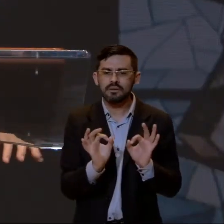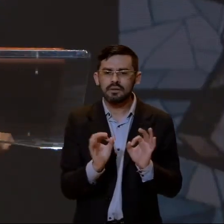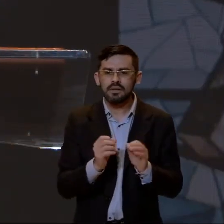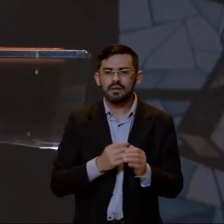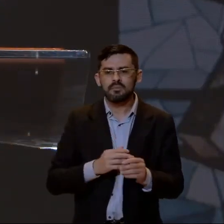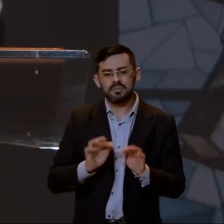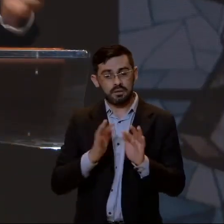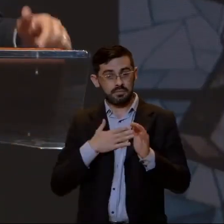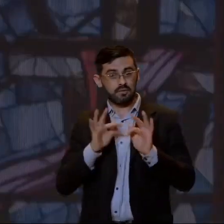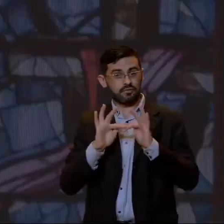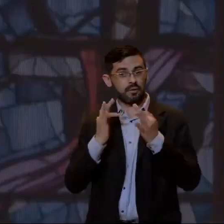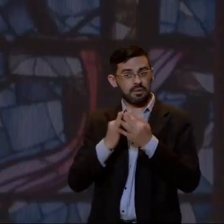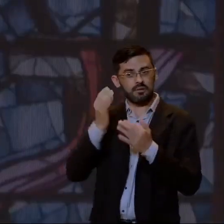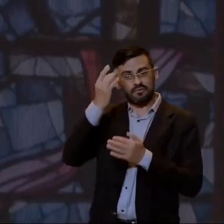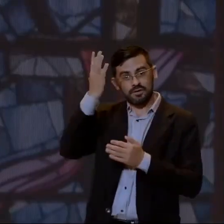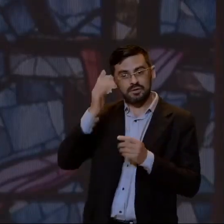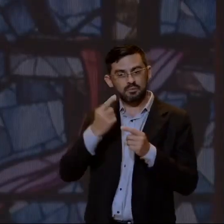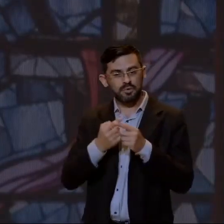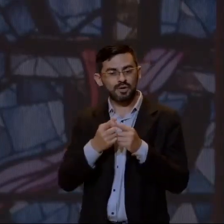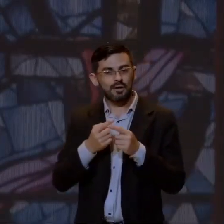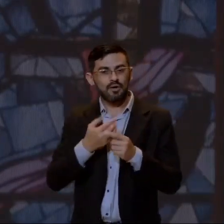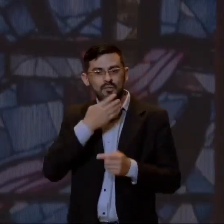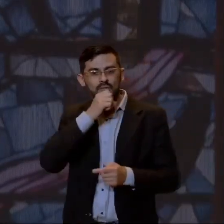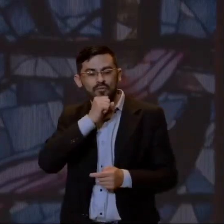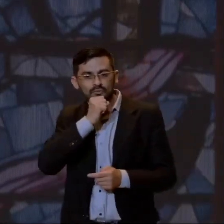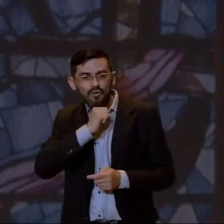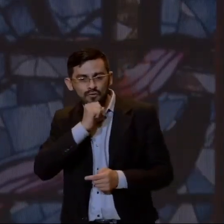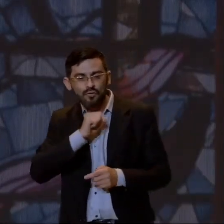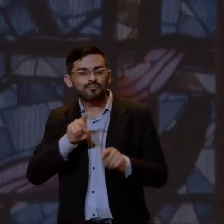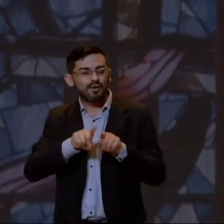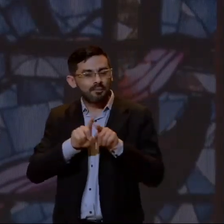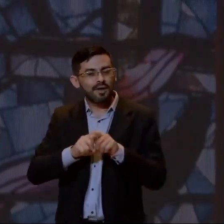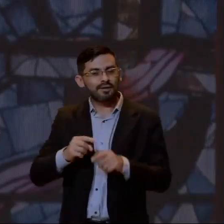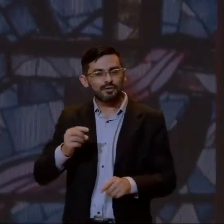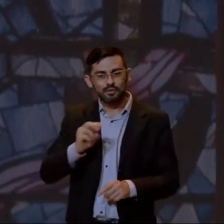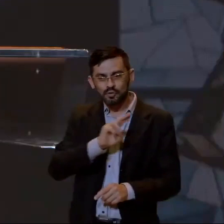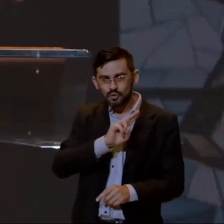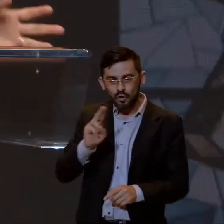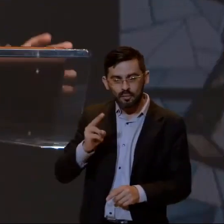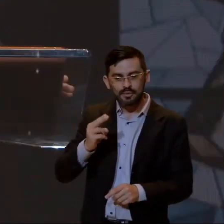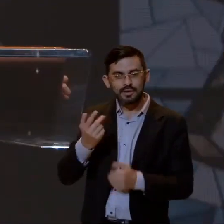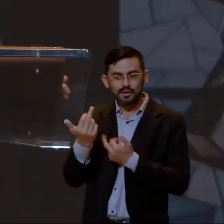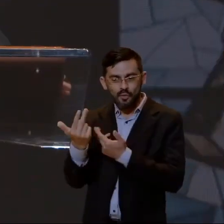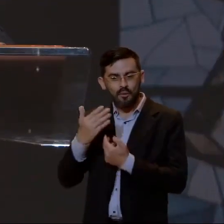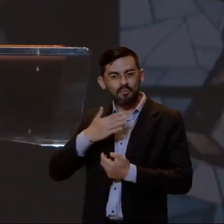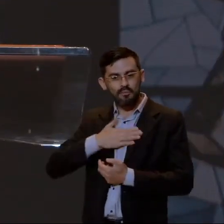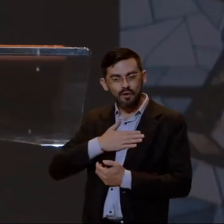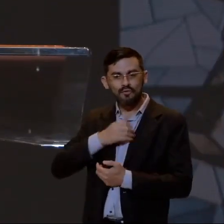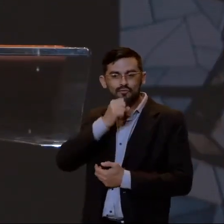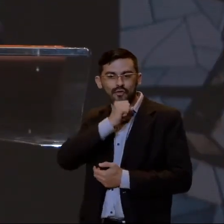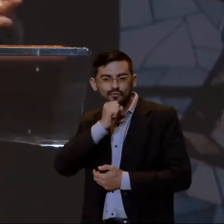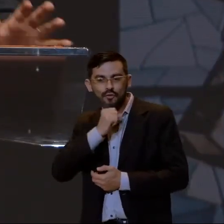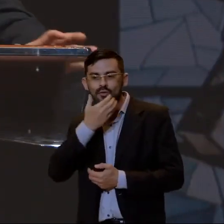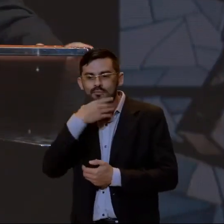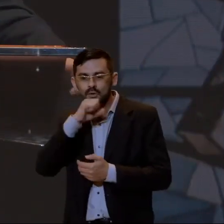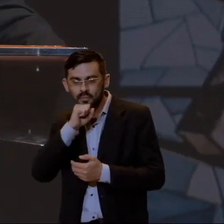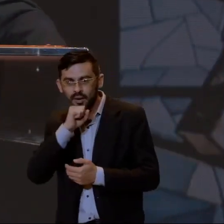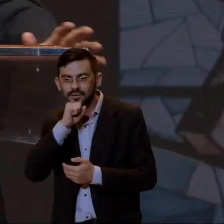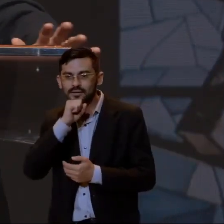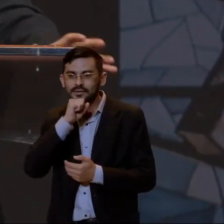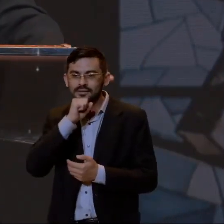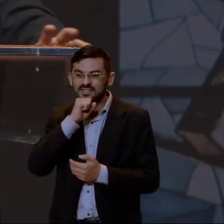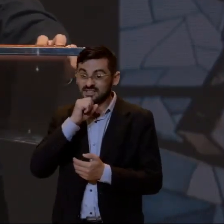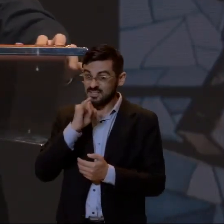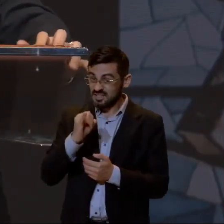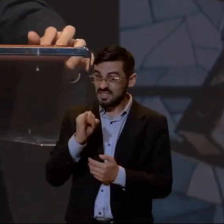fácil, porque meu avô chamava Marcílio, meu pai chamou Marcílio, eu me chamei Marcílio, e Deus foi bom, não deu filho homem,